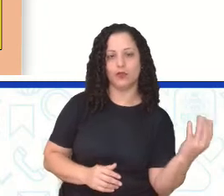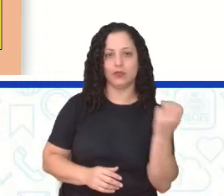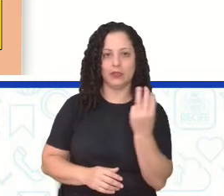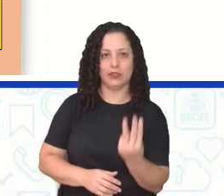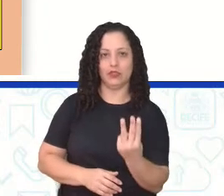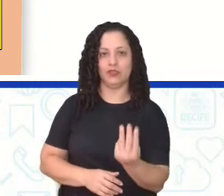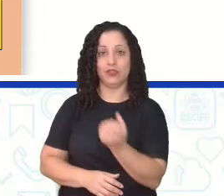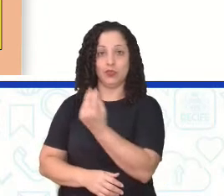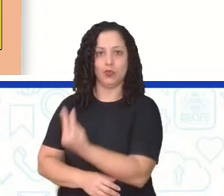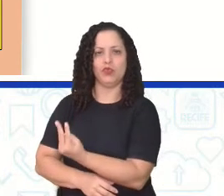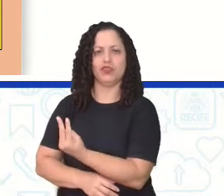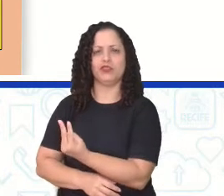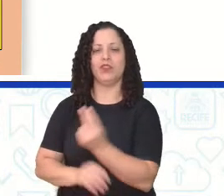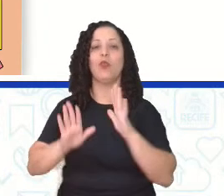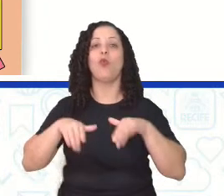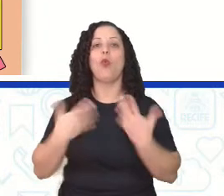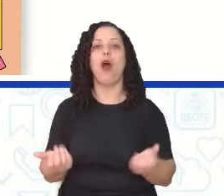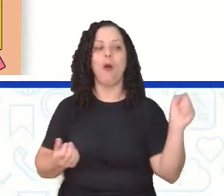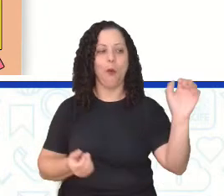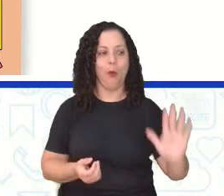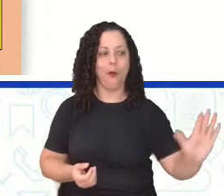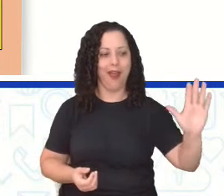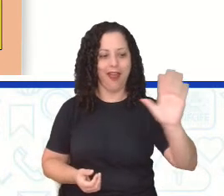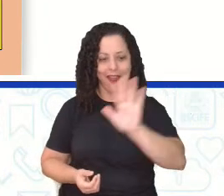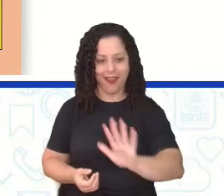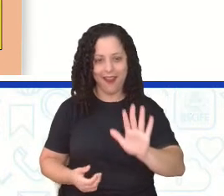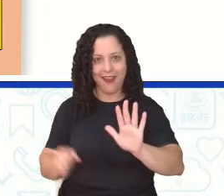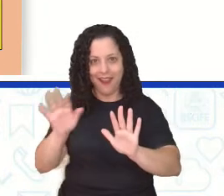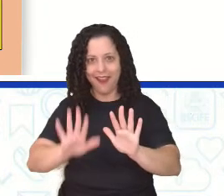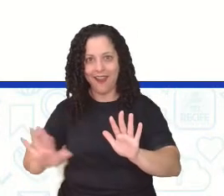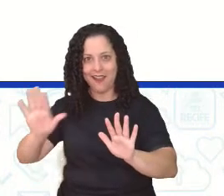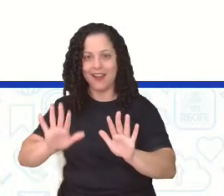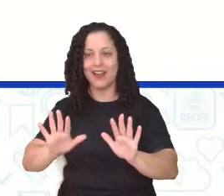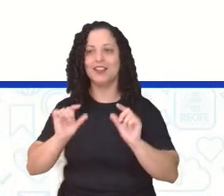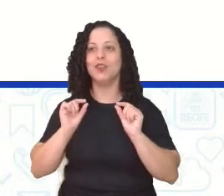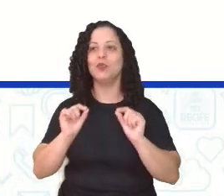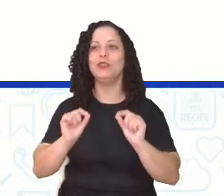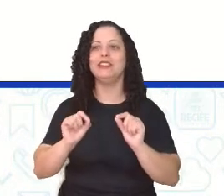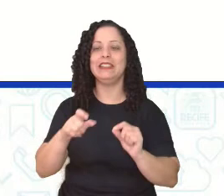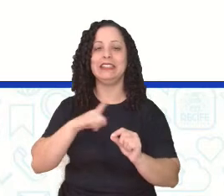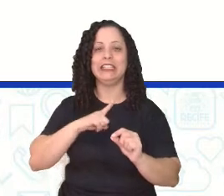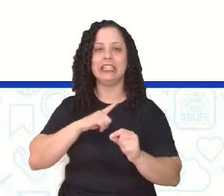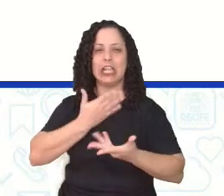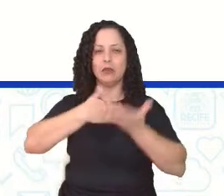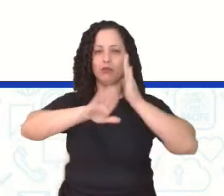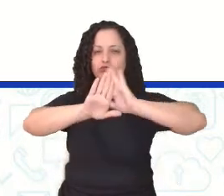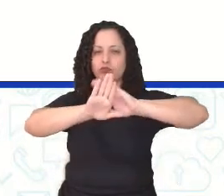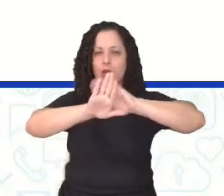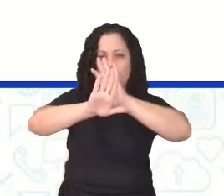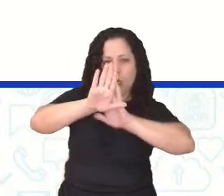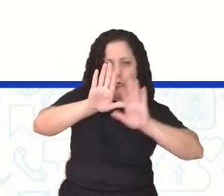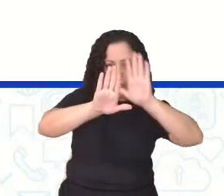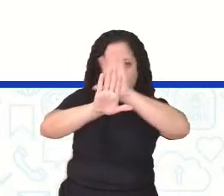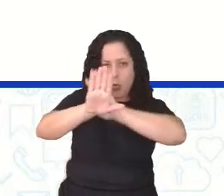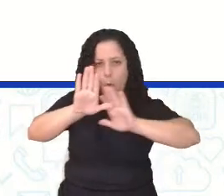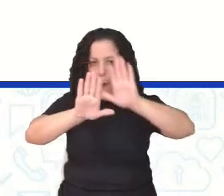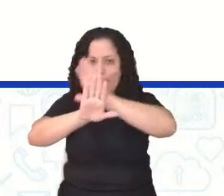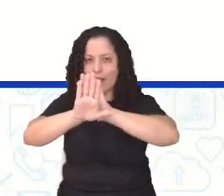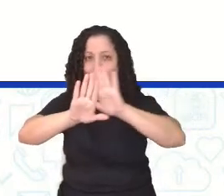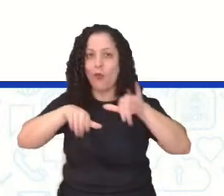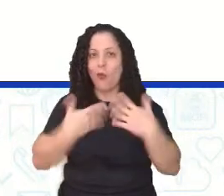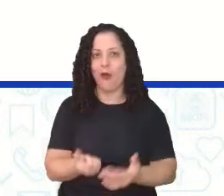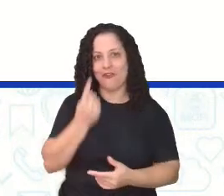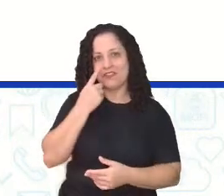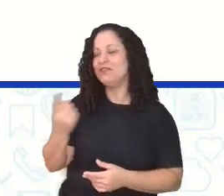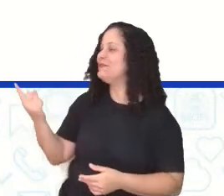partes. Qual é a área das partes sombreadas? É essa questão e a figura é essa aqui. Tá?